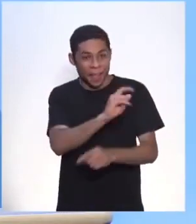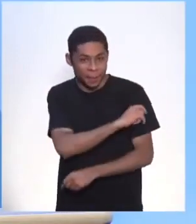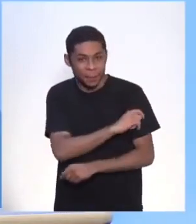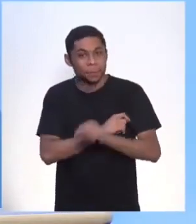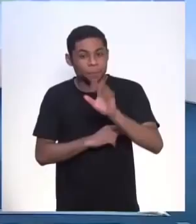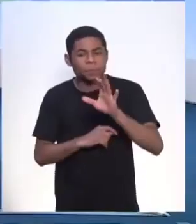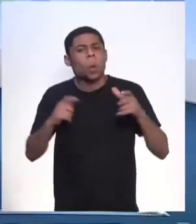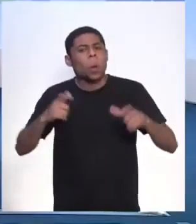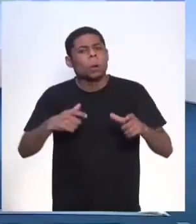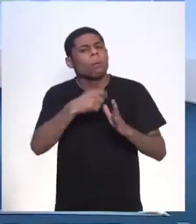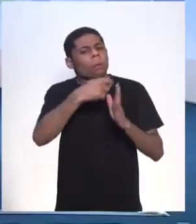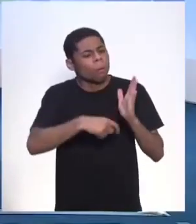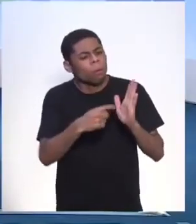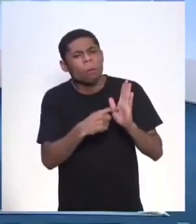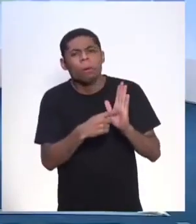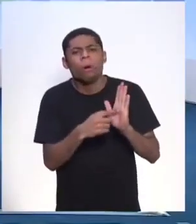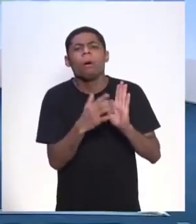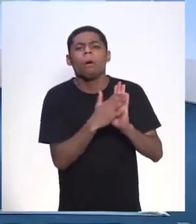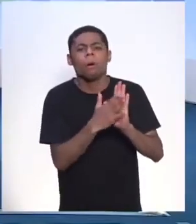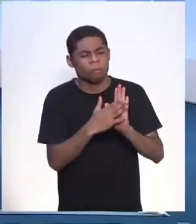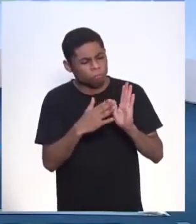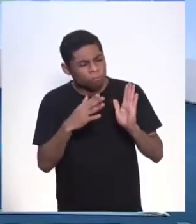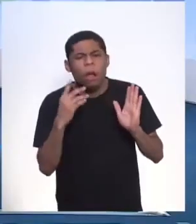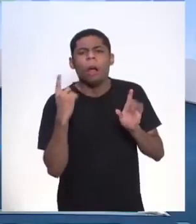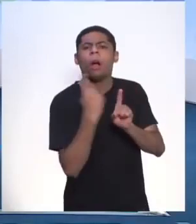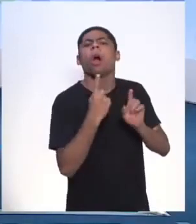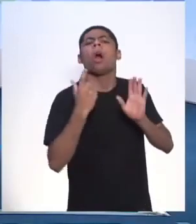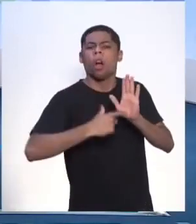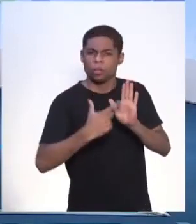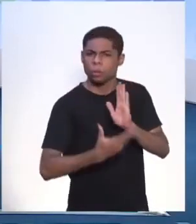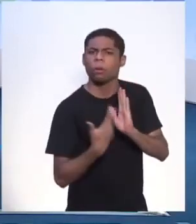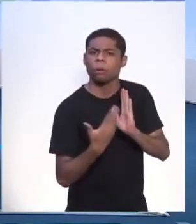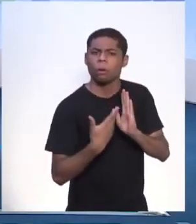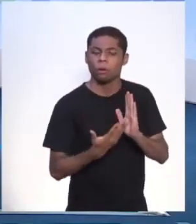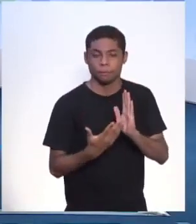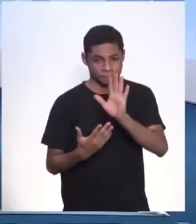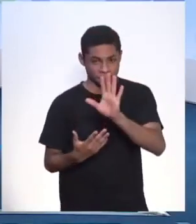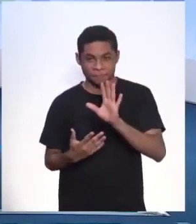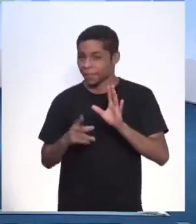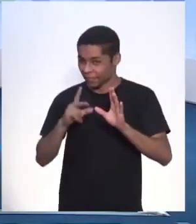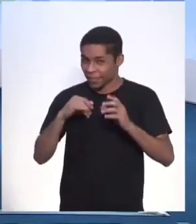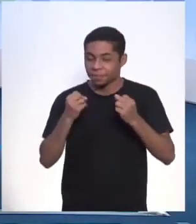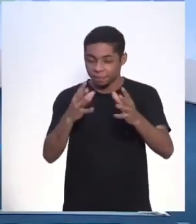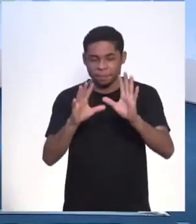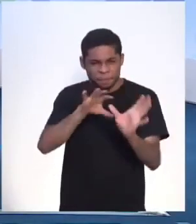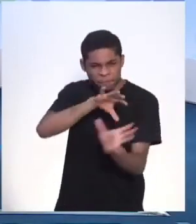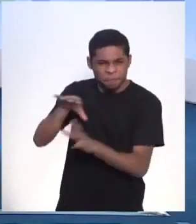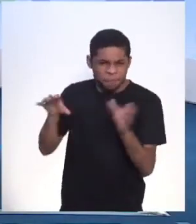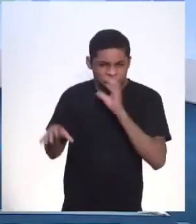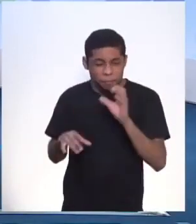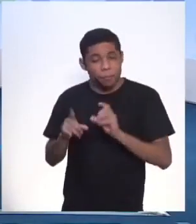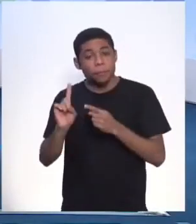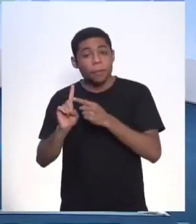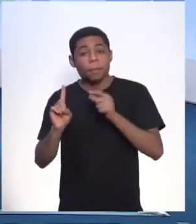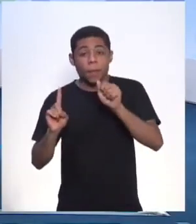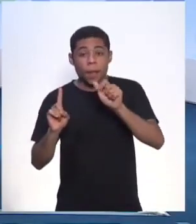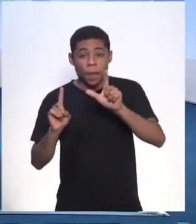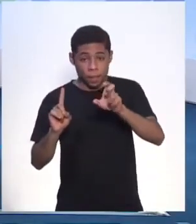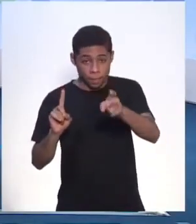vai Isso, falar. a gente vai falar Mas daqui a assim, pouquinho. antes de mais nada, eu Pois não. queria só passar a resposta do professor Alex Moreira, né? Sim. Que disse